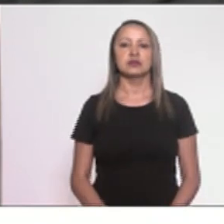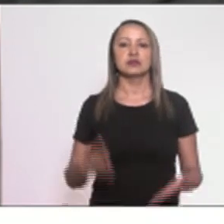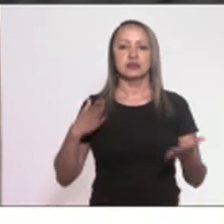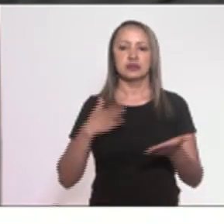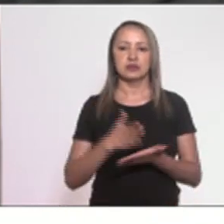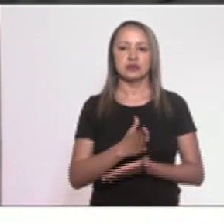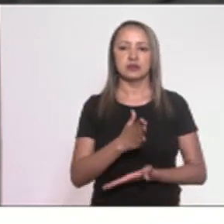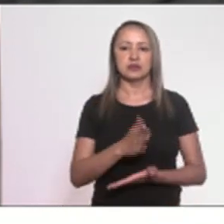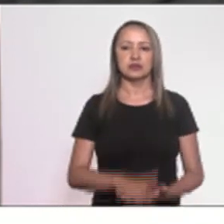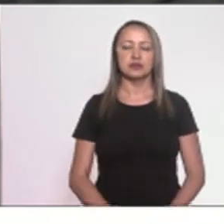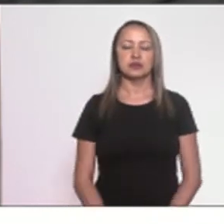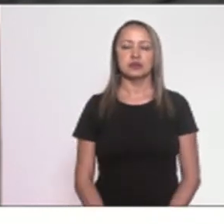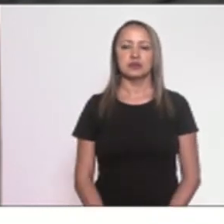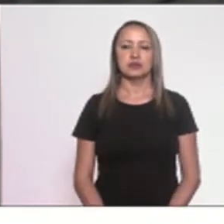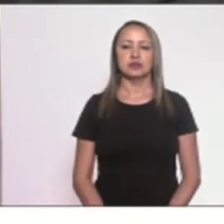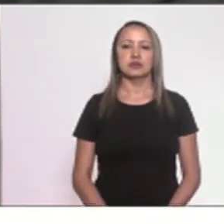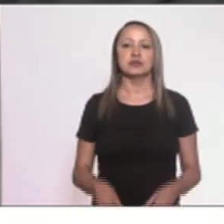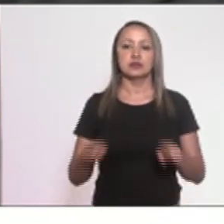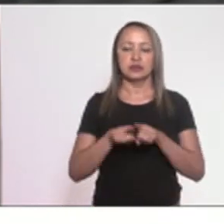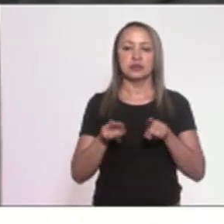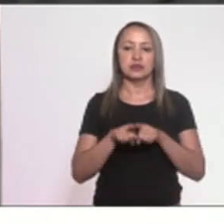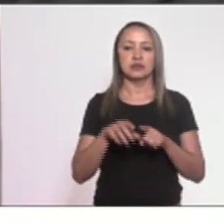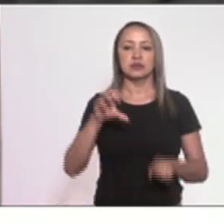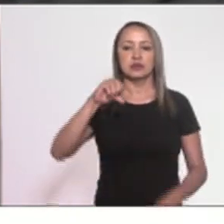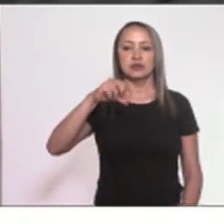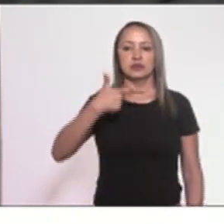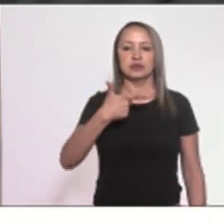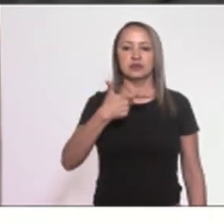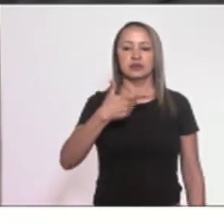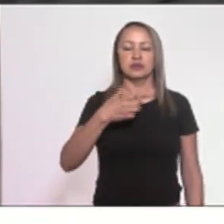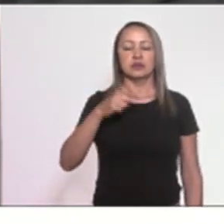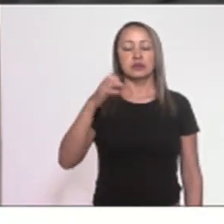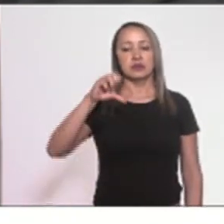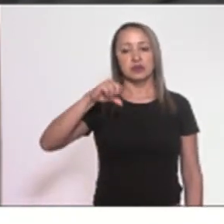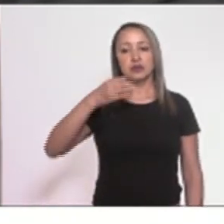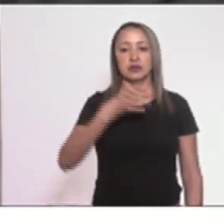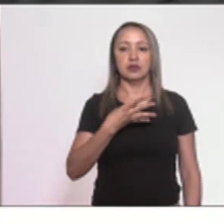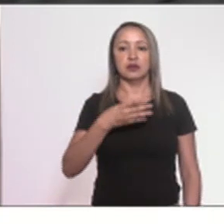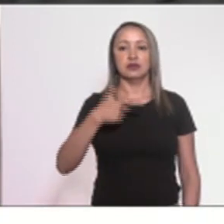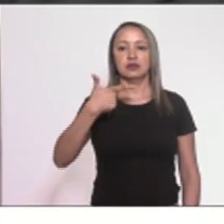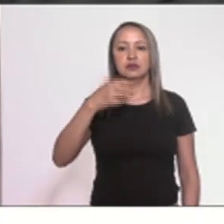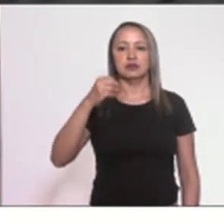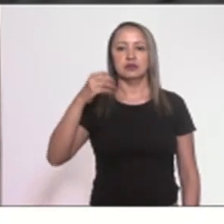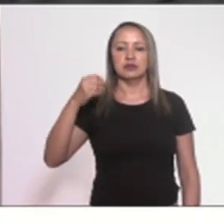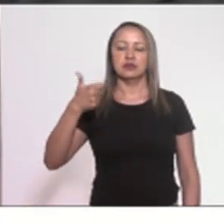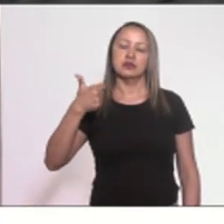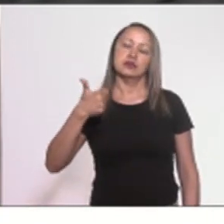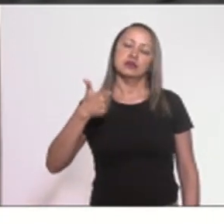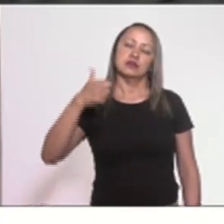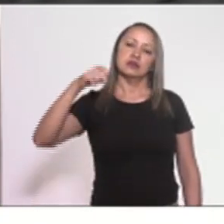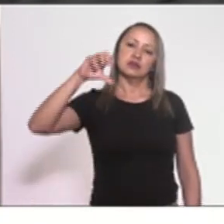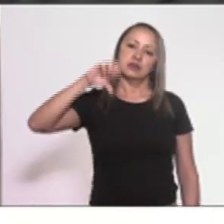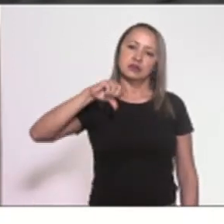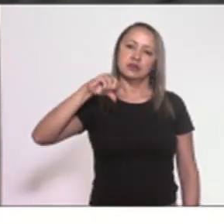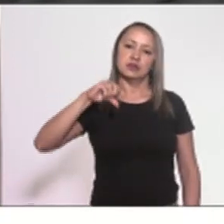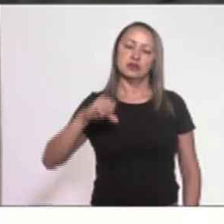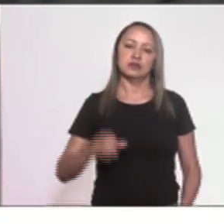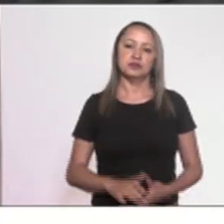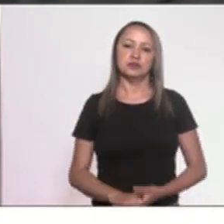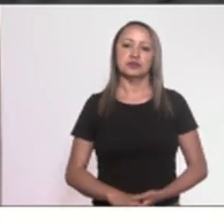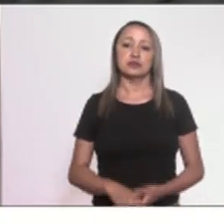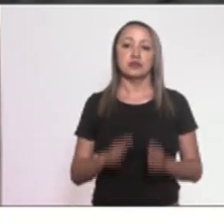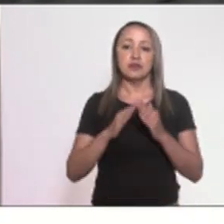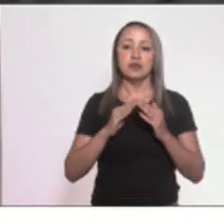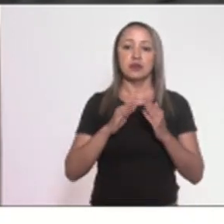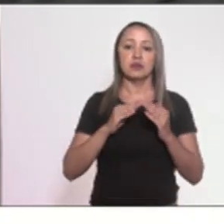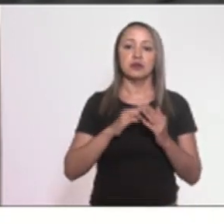a publicação. Indicação Legislativa 94/2019, de autoria da deputada Marina Rocha, solicita ao excelentíssimo senhor governador, doutor Wilson